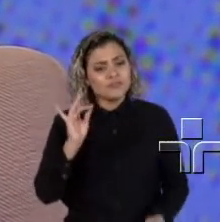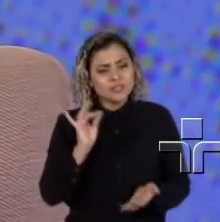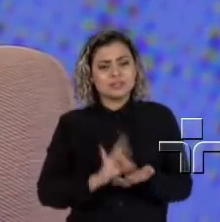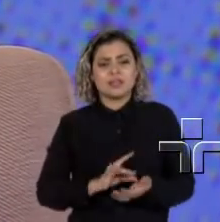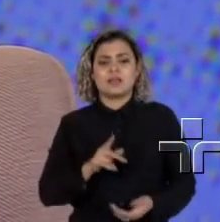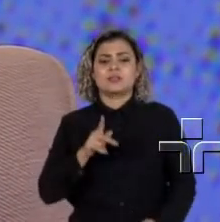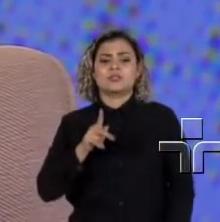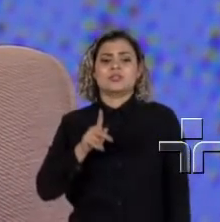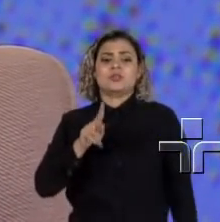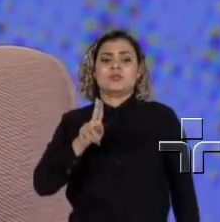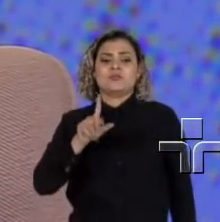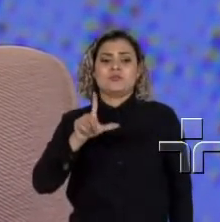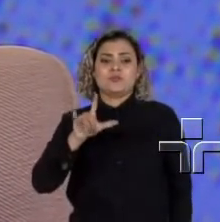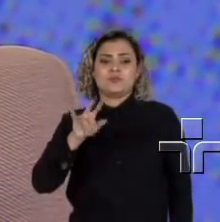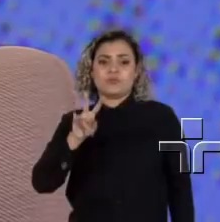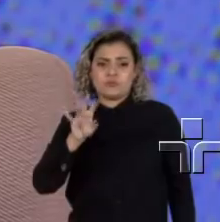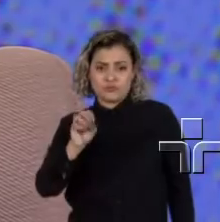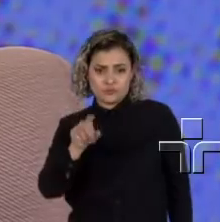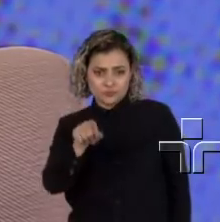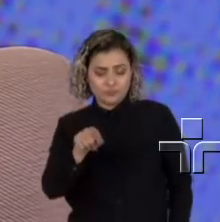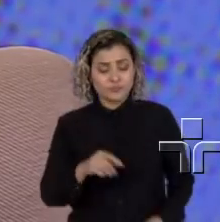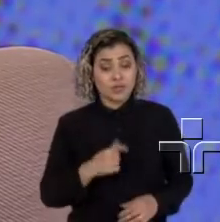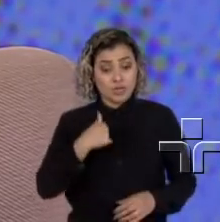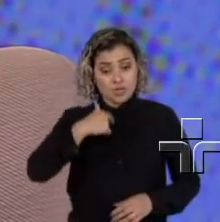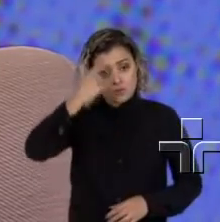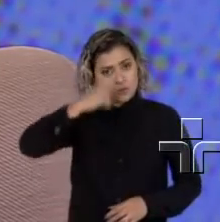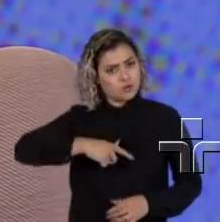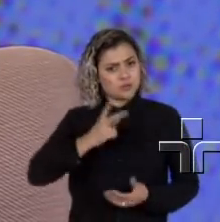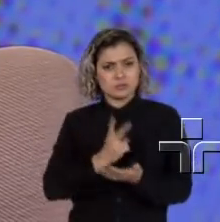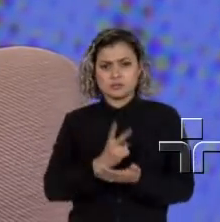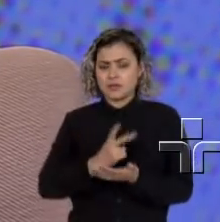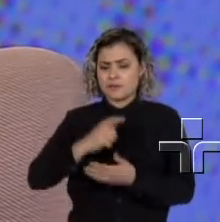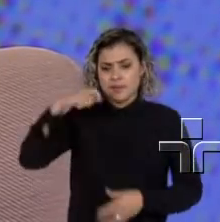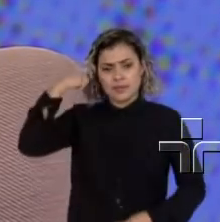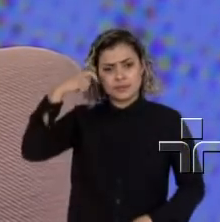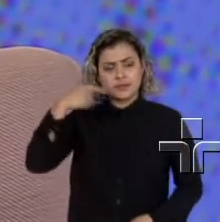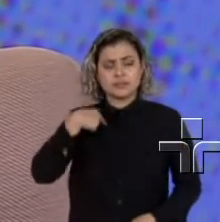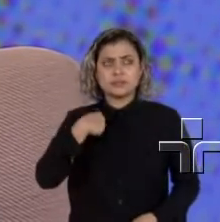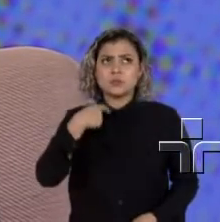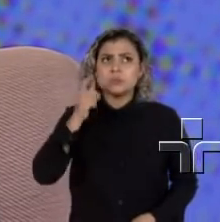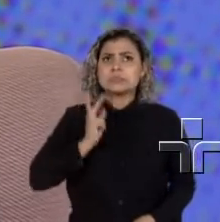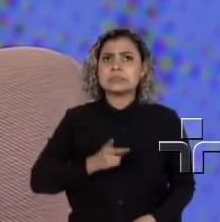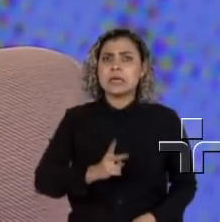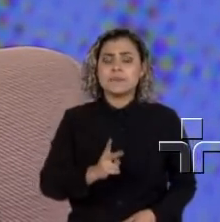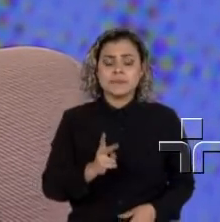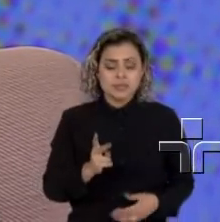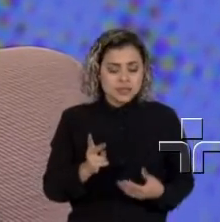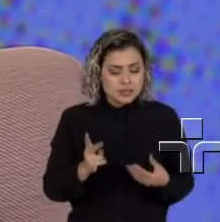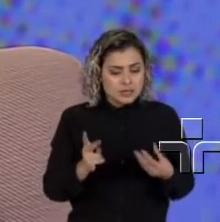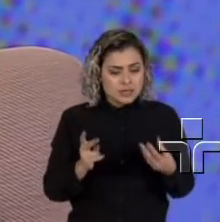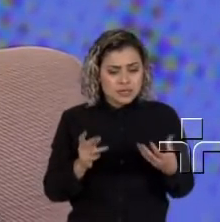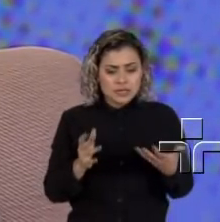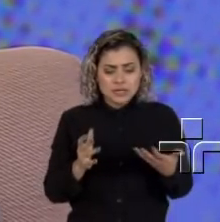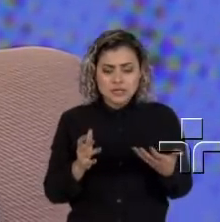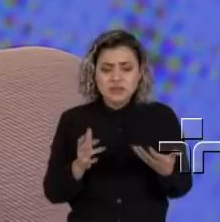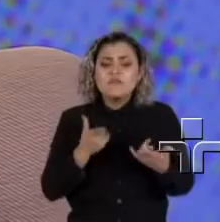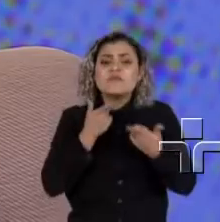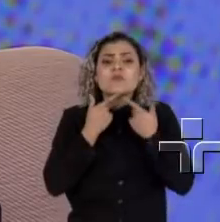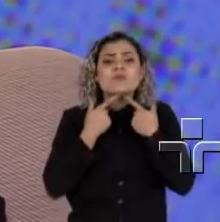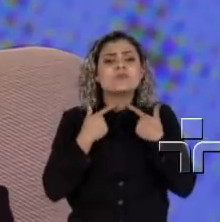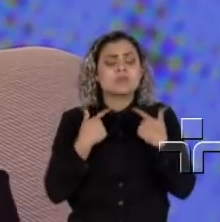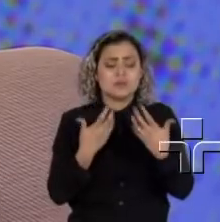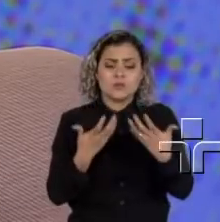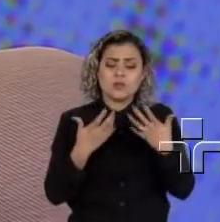fui uma atriz que jogava muito a vontade de